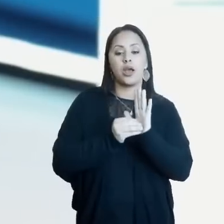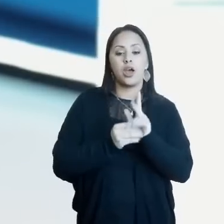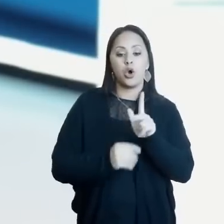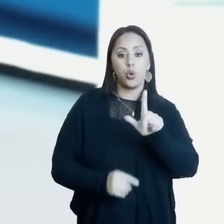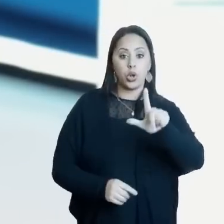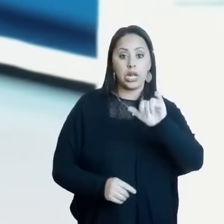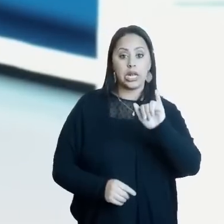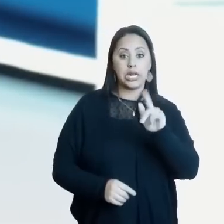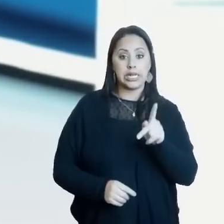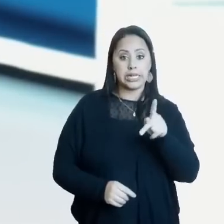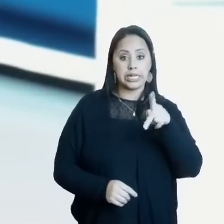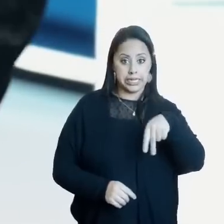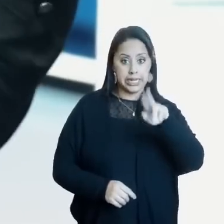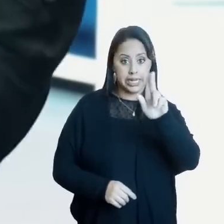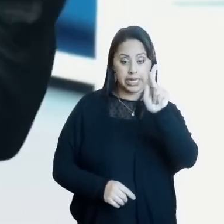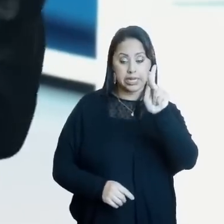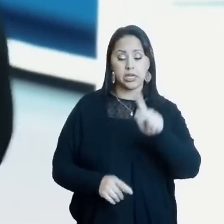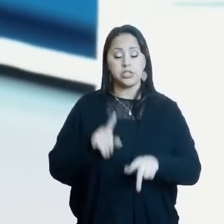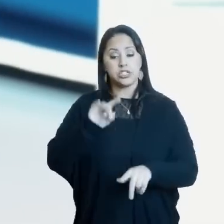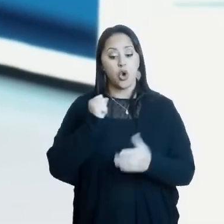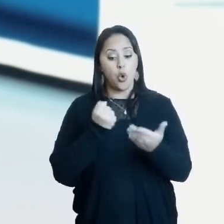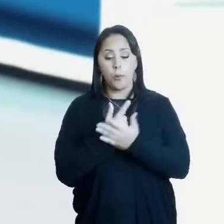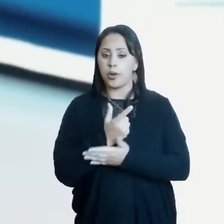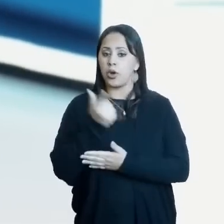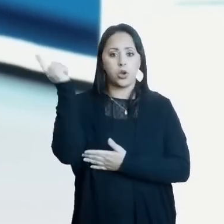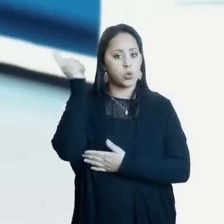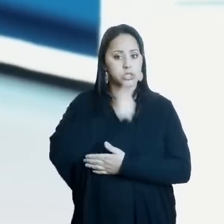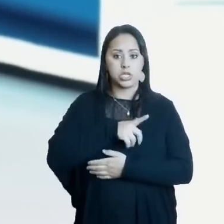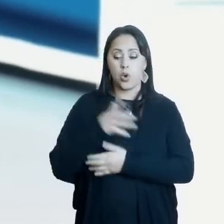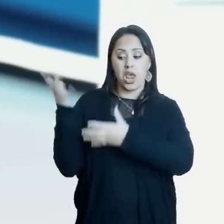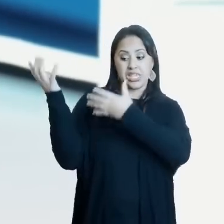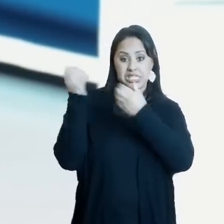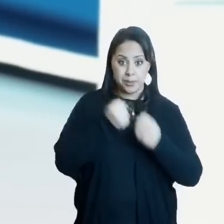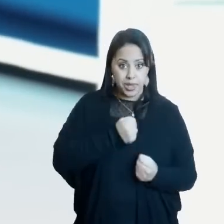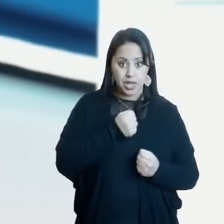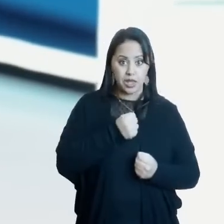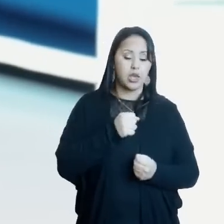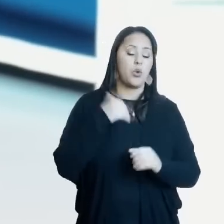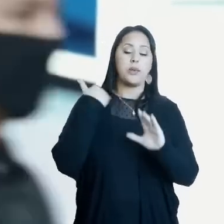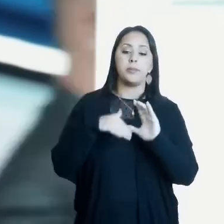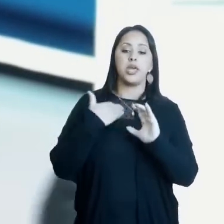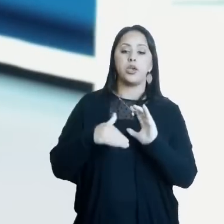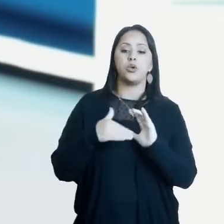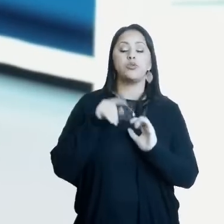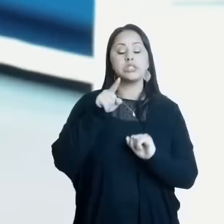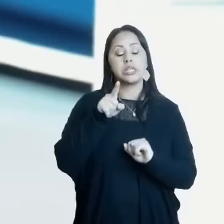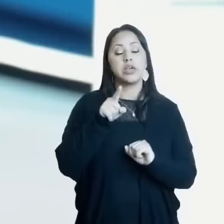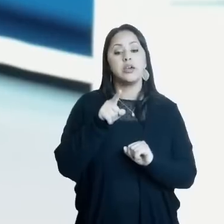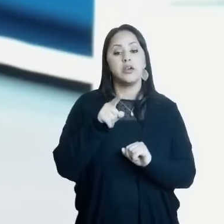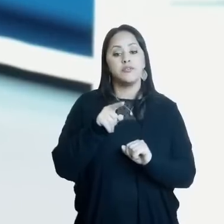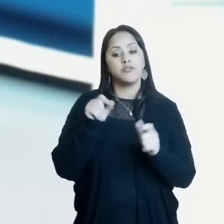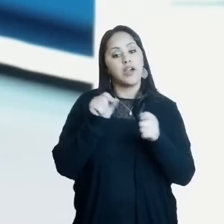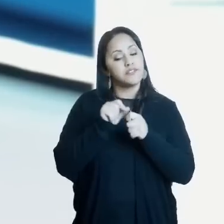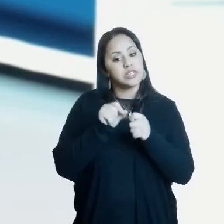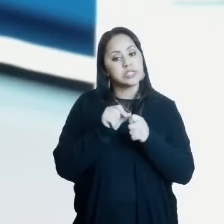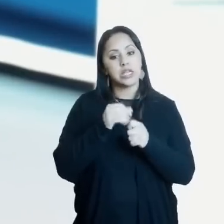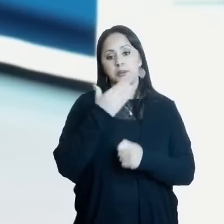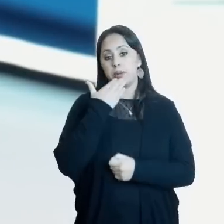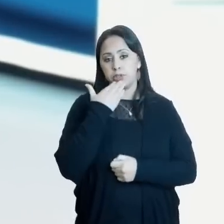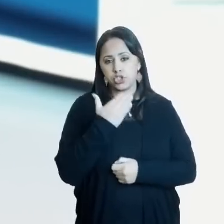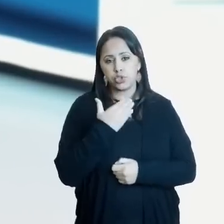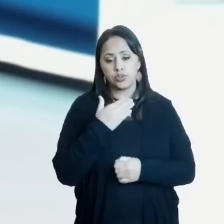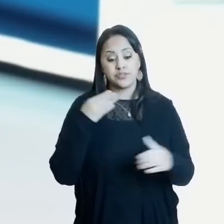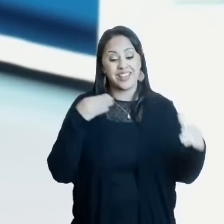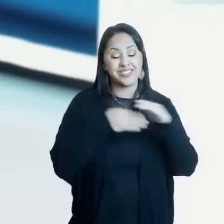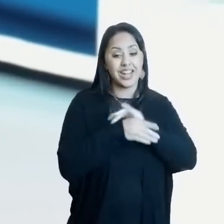área de membros para você, se você tiver comprado e não tiver solicitado, não tiver recebido e-mail, você vai logar lá, entra